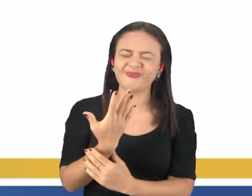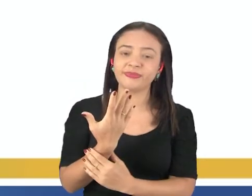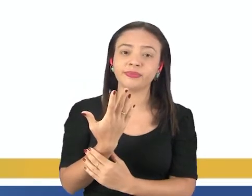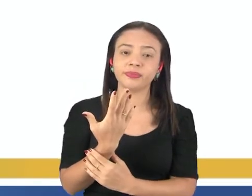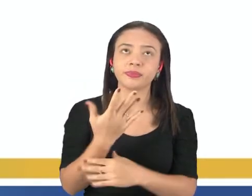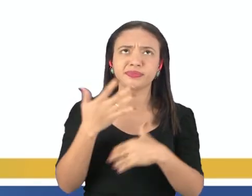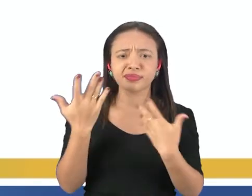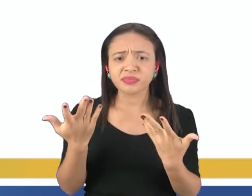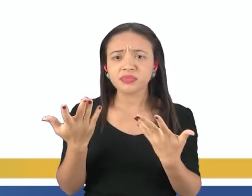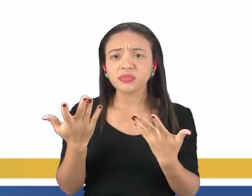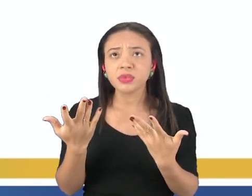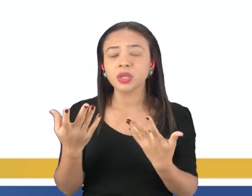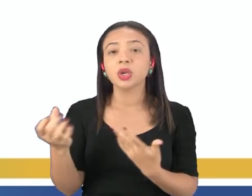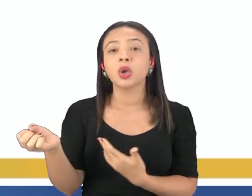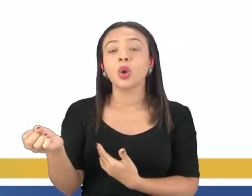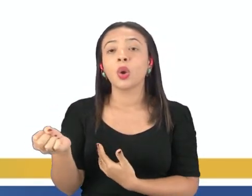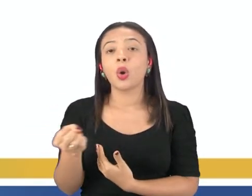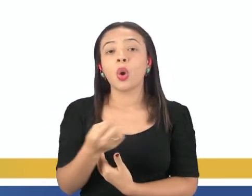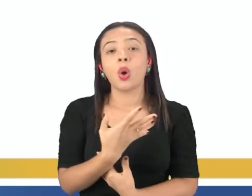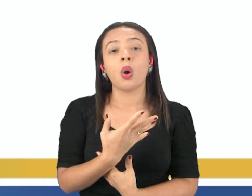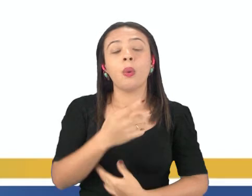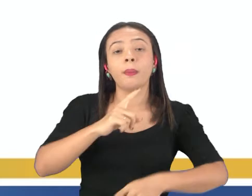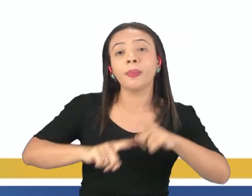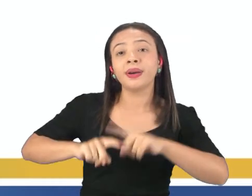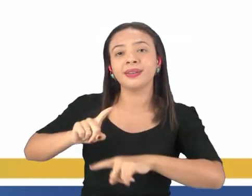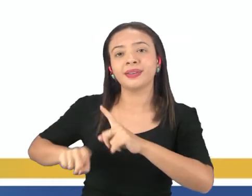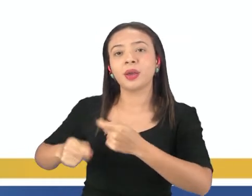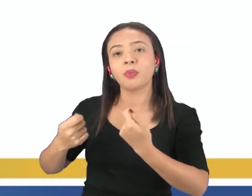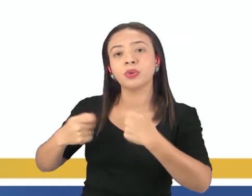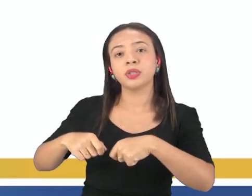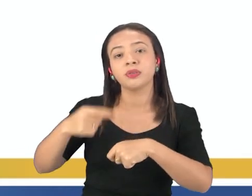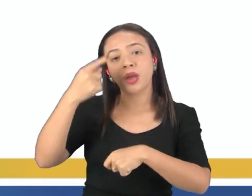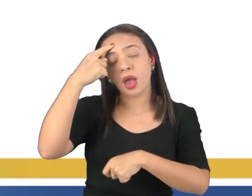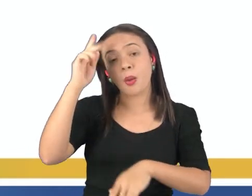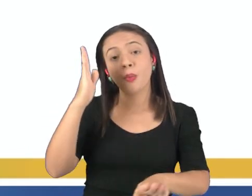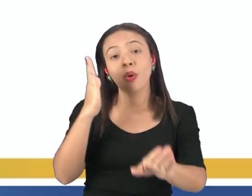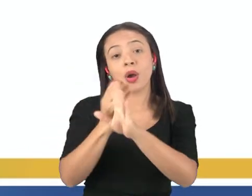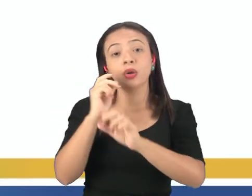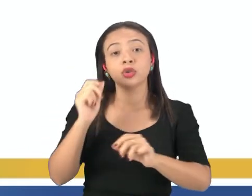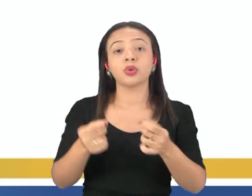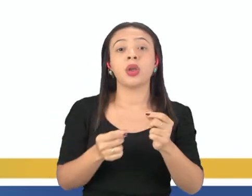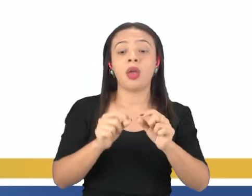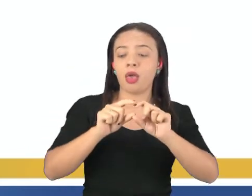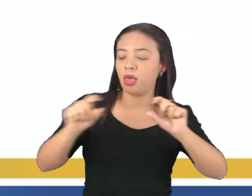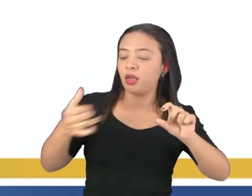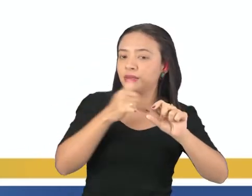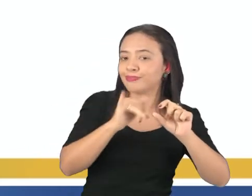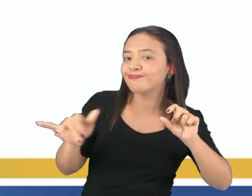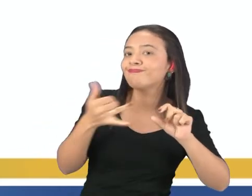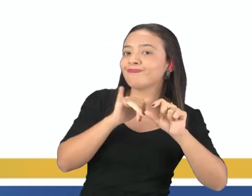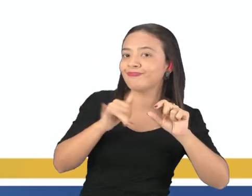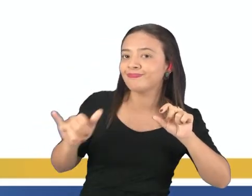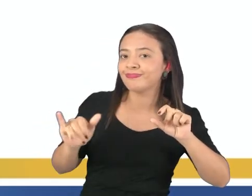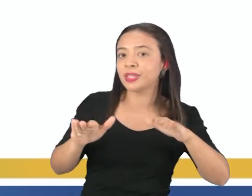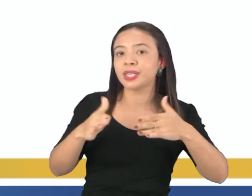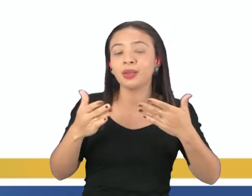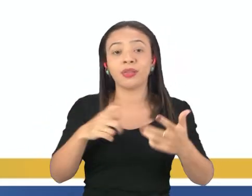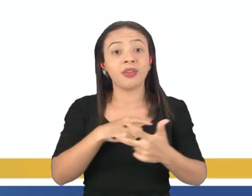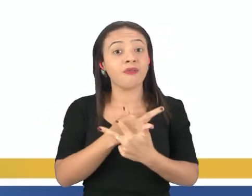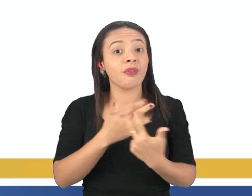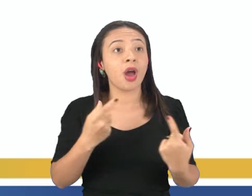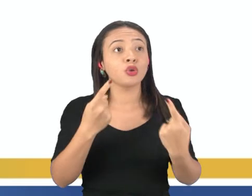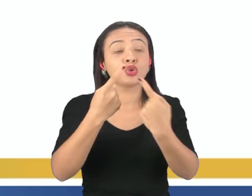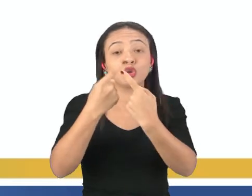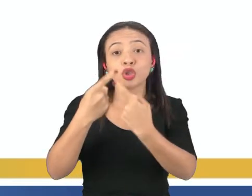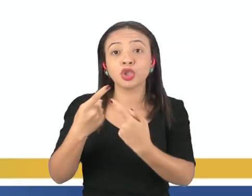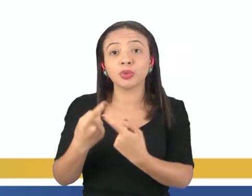de repente aí um novo produto, e esse produto pode ser gerado porque uma corrente elétrica foi passada nesse meio. Então existem várias formas de